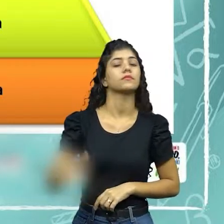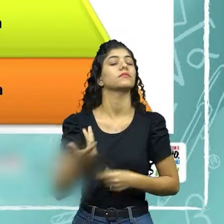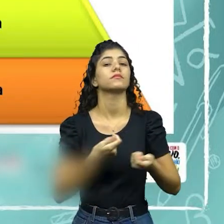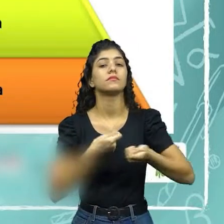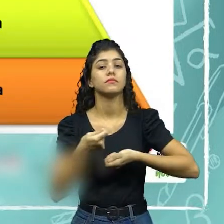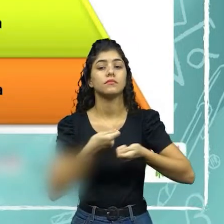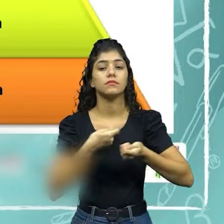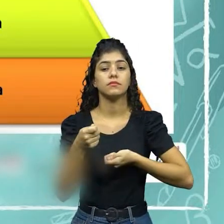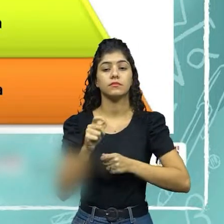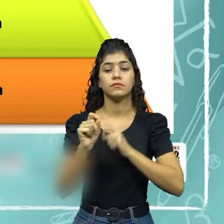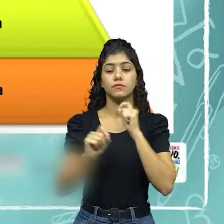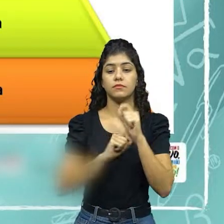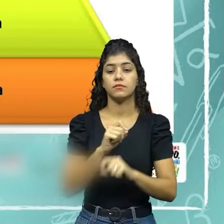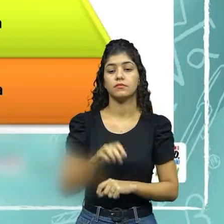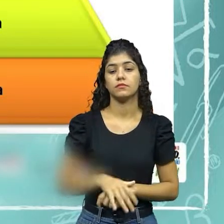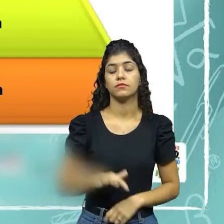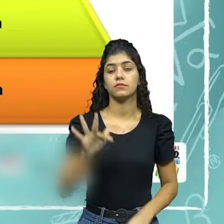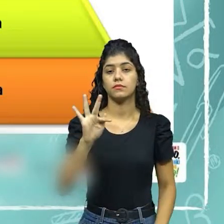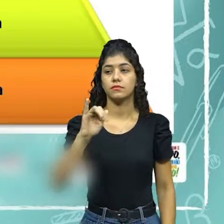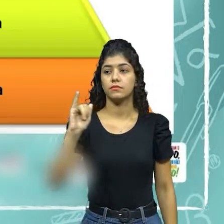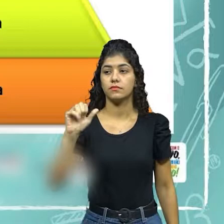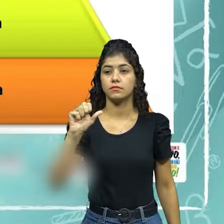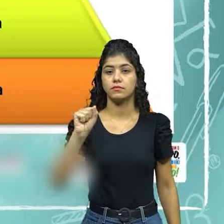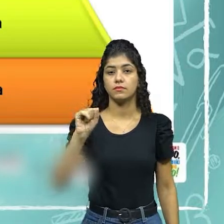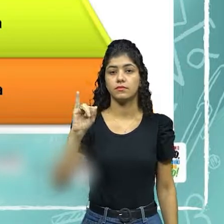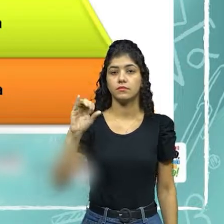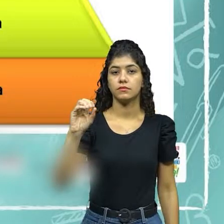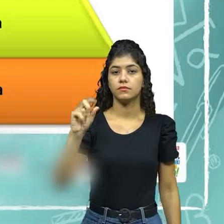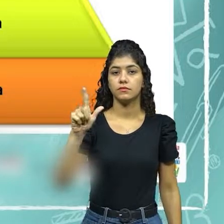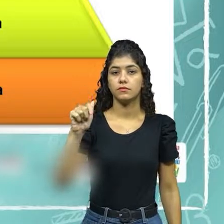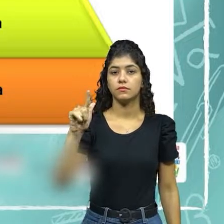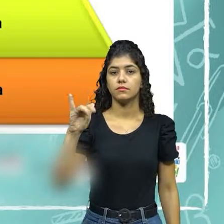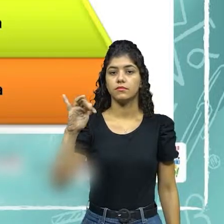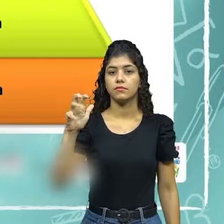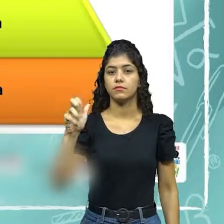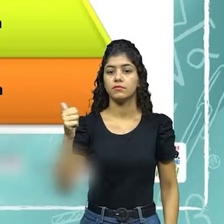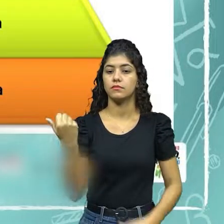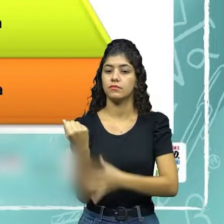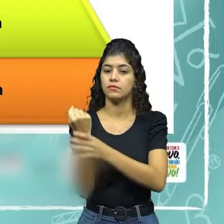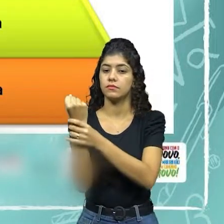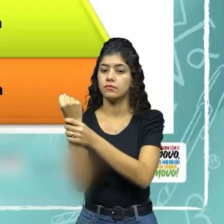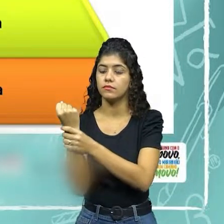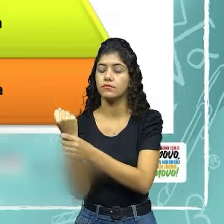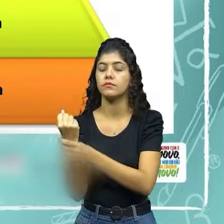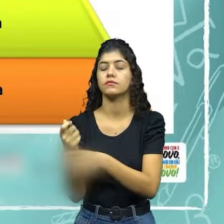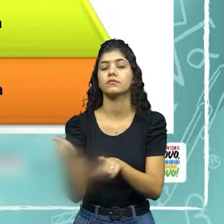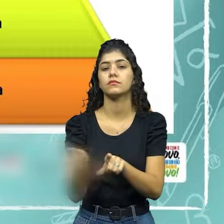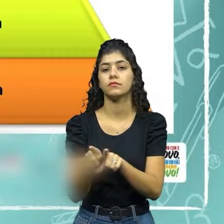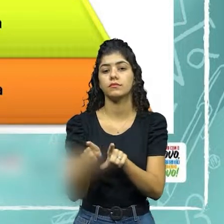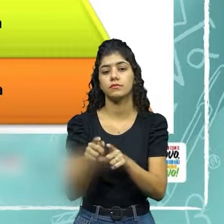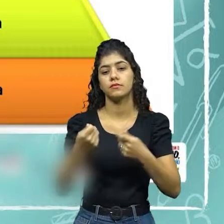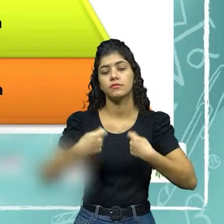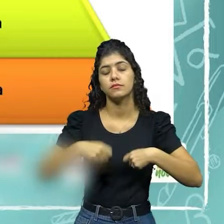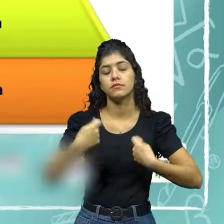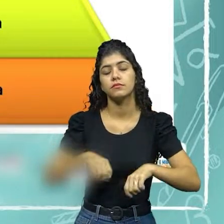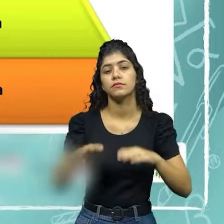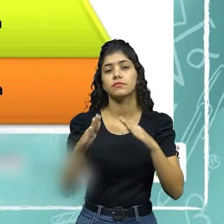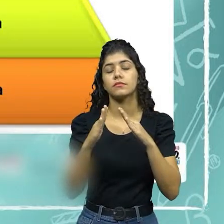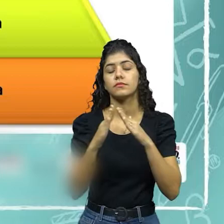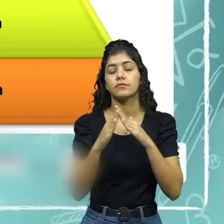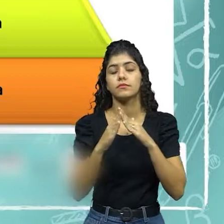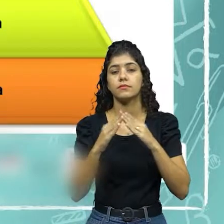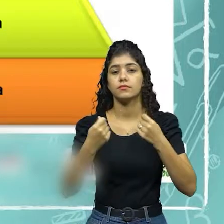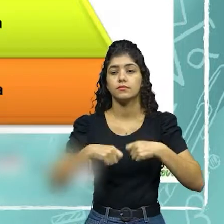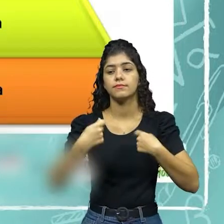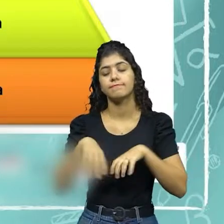necessidades fisiológicas, que são mais básicas, a necessidade de segurança, o que eu preciso, casa, eu preciso de um lugar